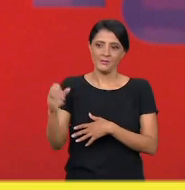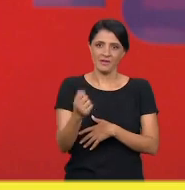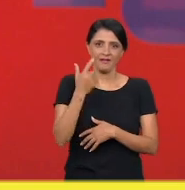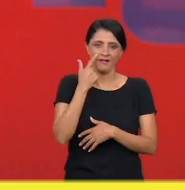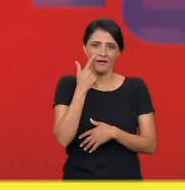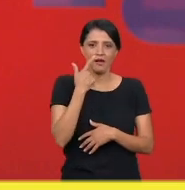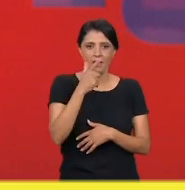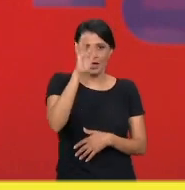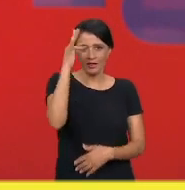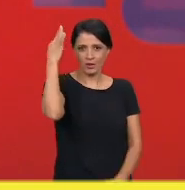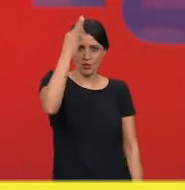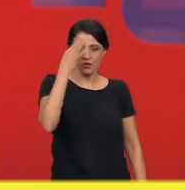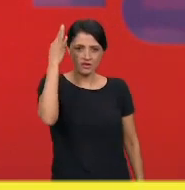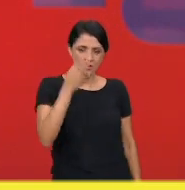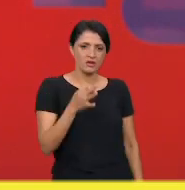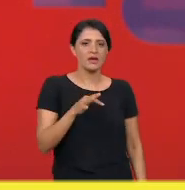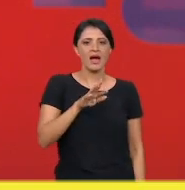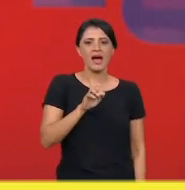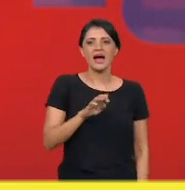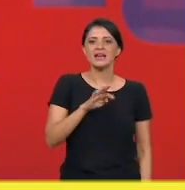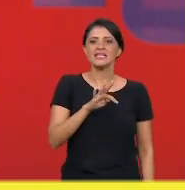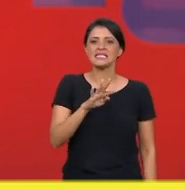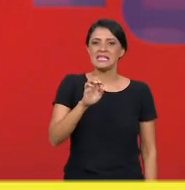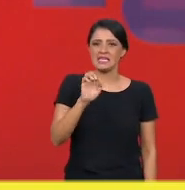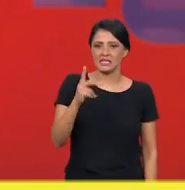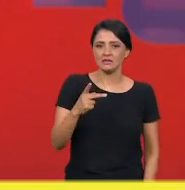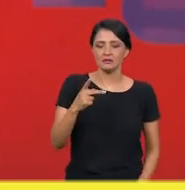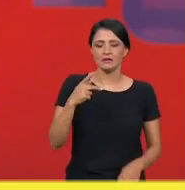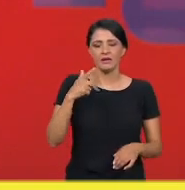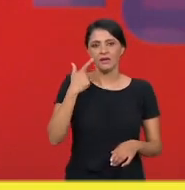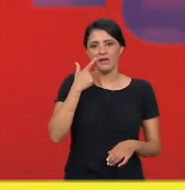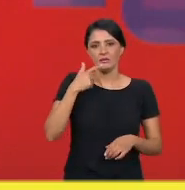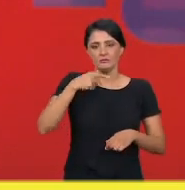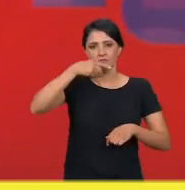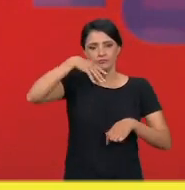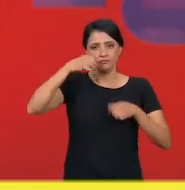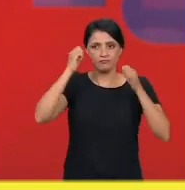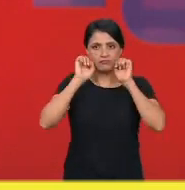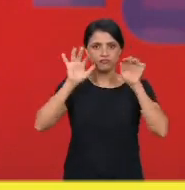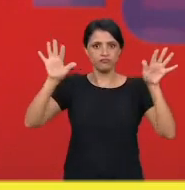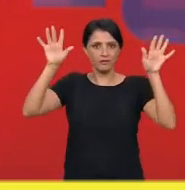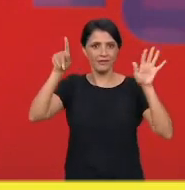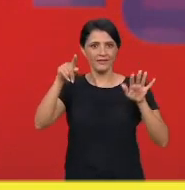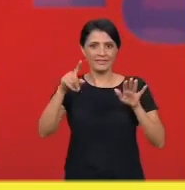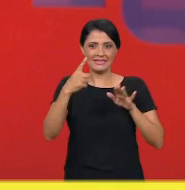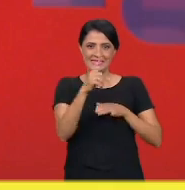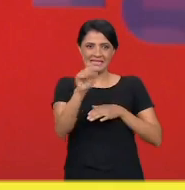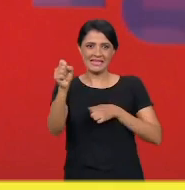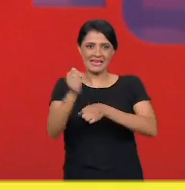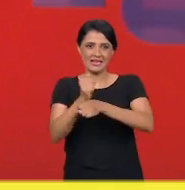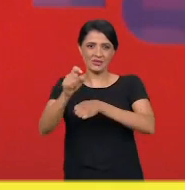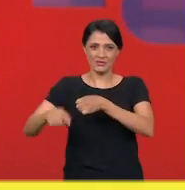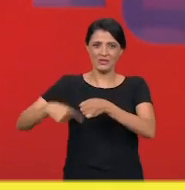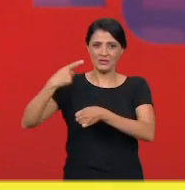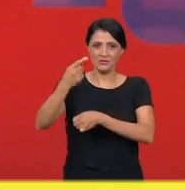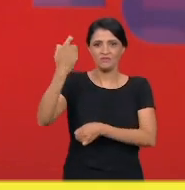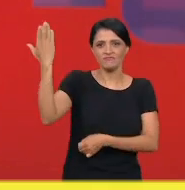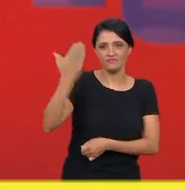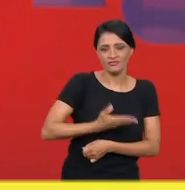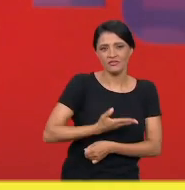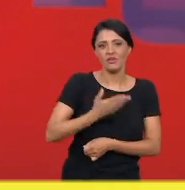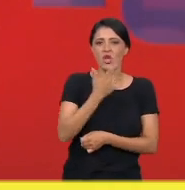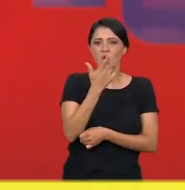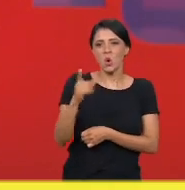do próprio Einstein foi, digamos assim, confirmada, né? Há pouco tempo, né? Quase 100 anos depois. E algumas teorias ao longo do tempo vão